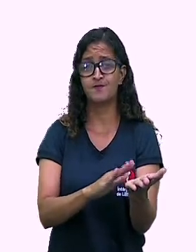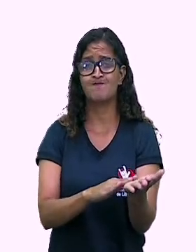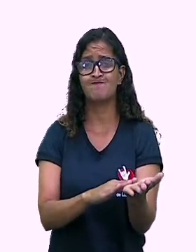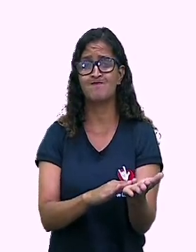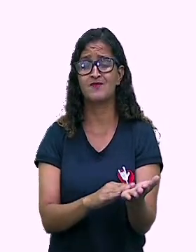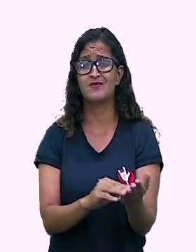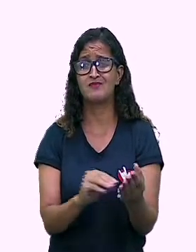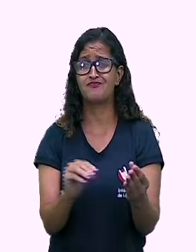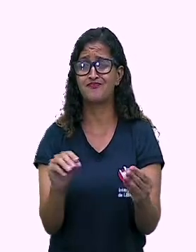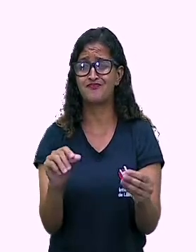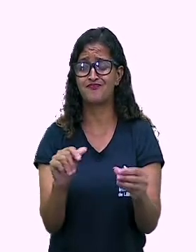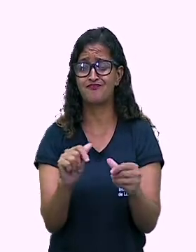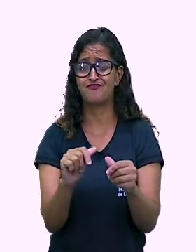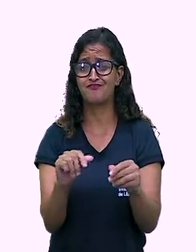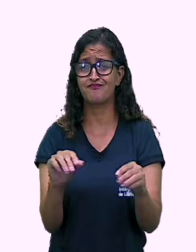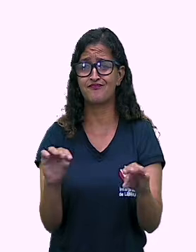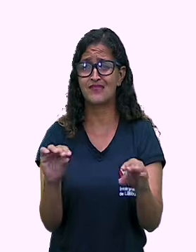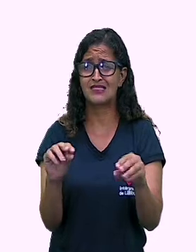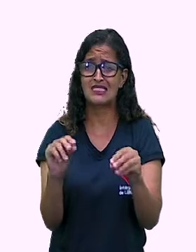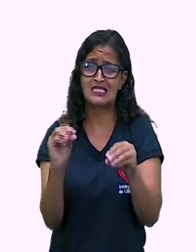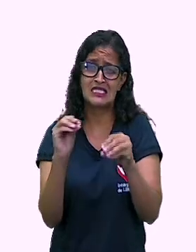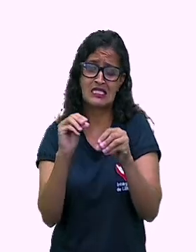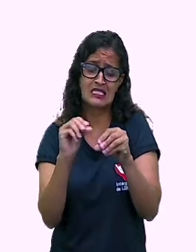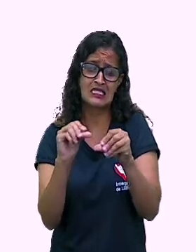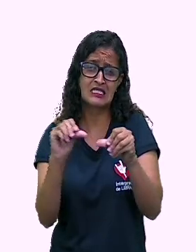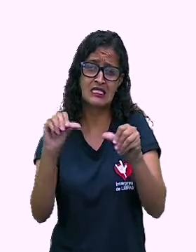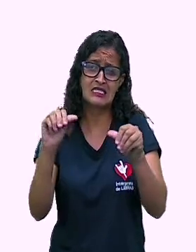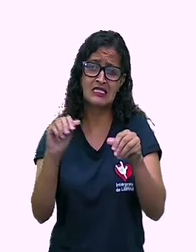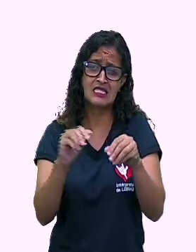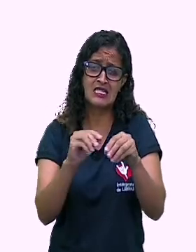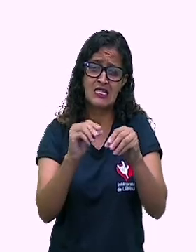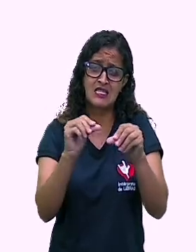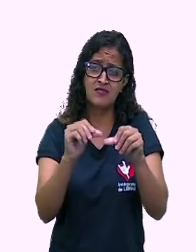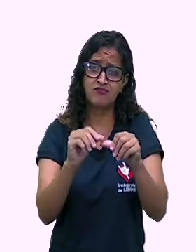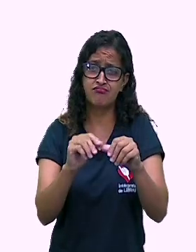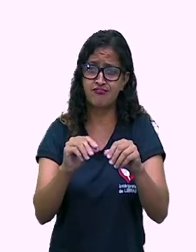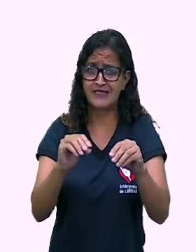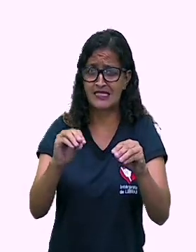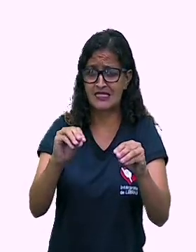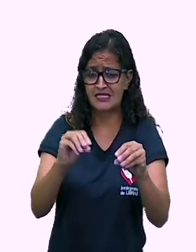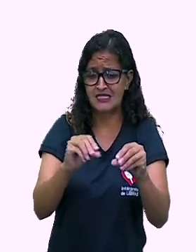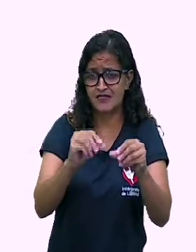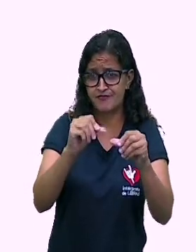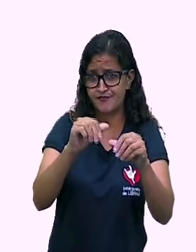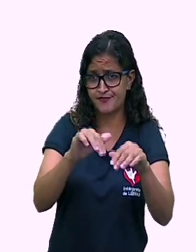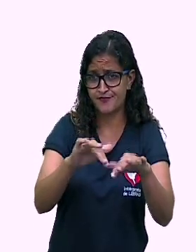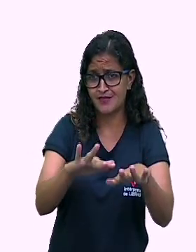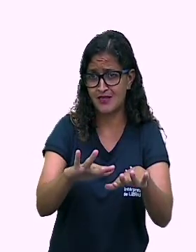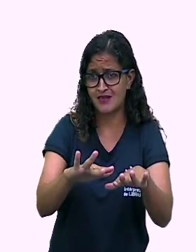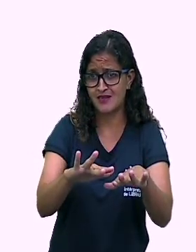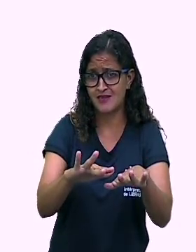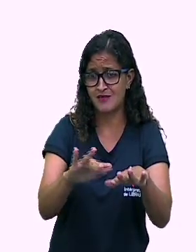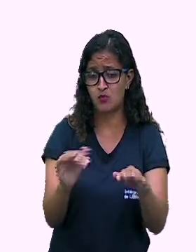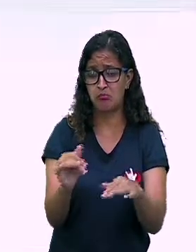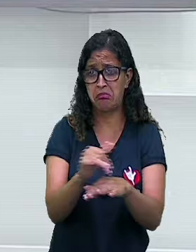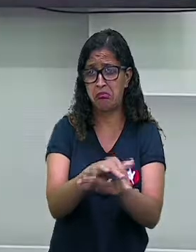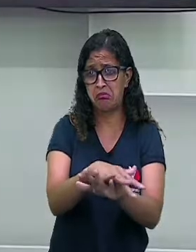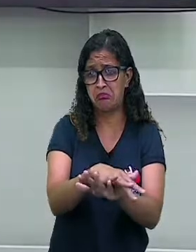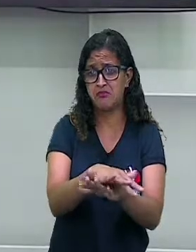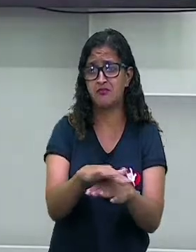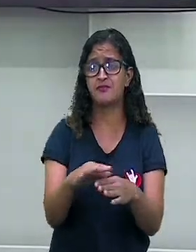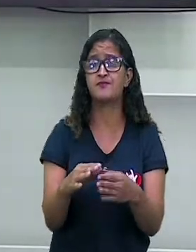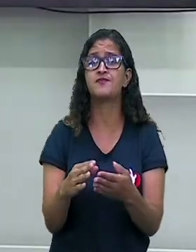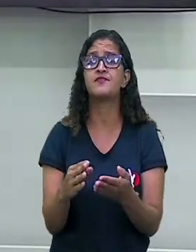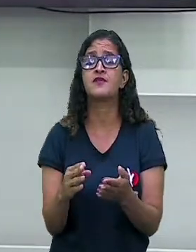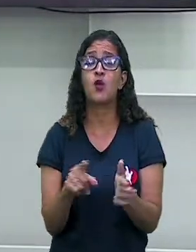torna frágil e se deteriora mais facilmente. Vou voltar já na pergunta